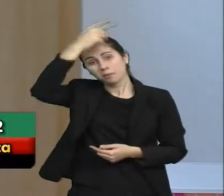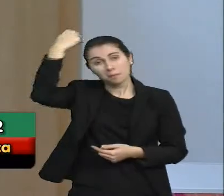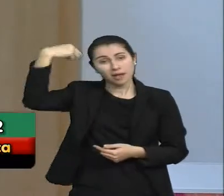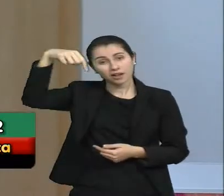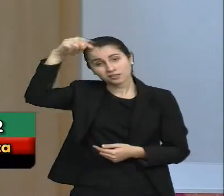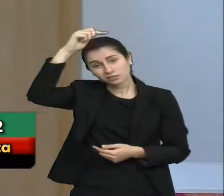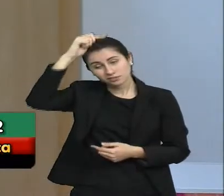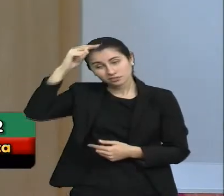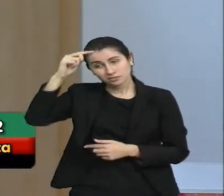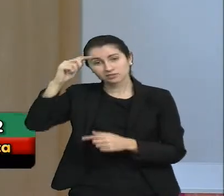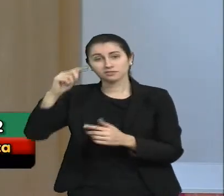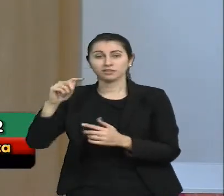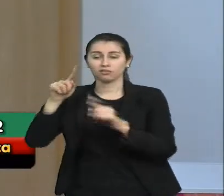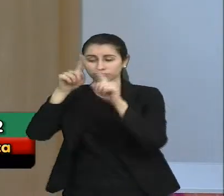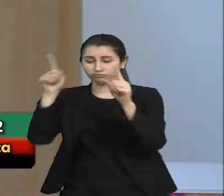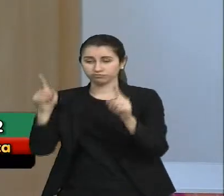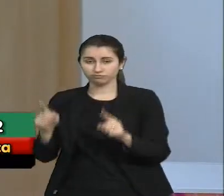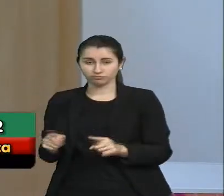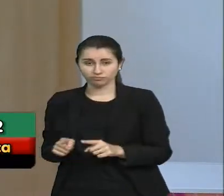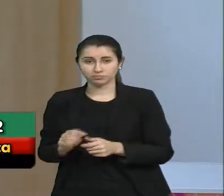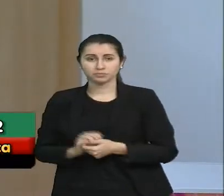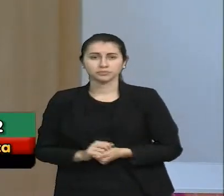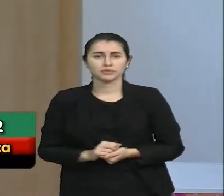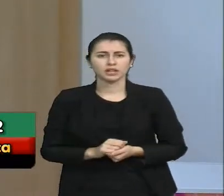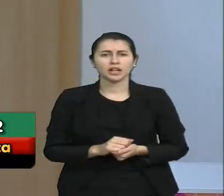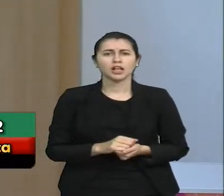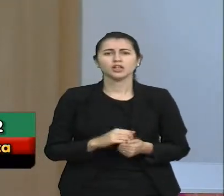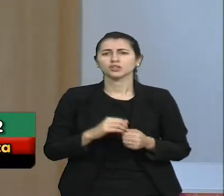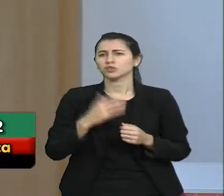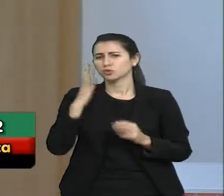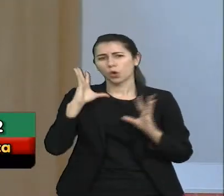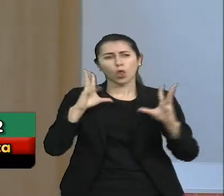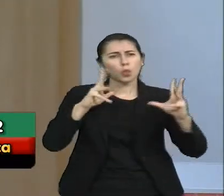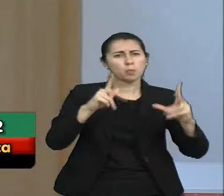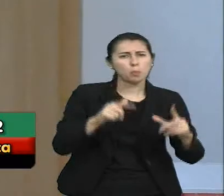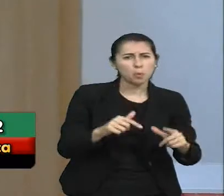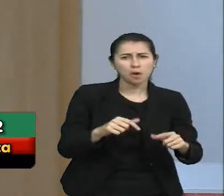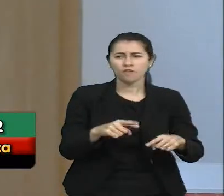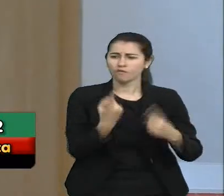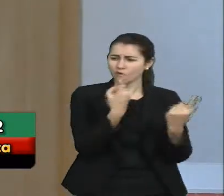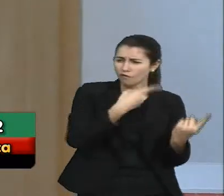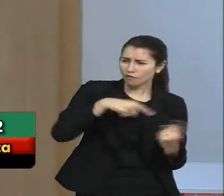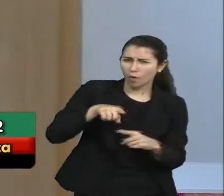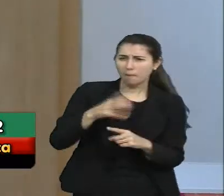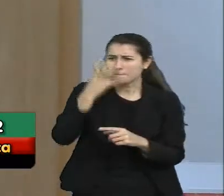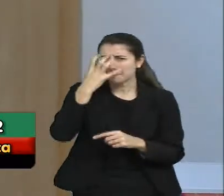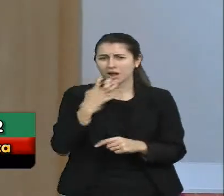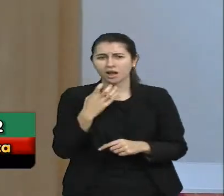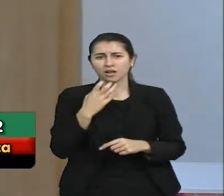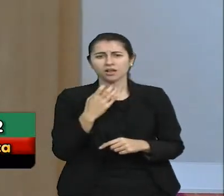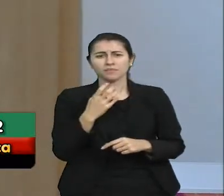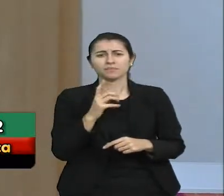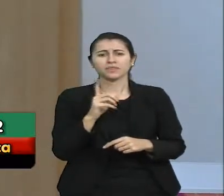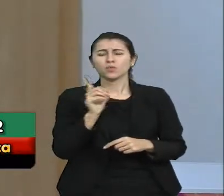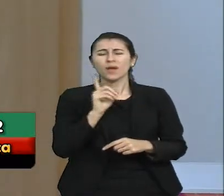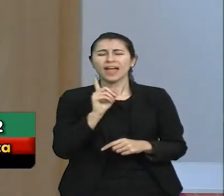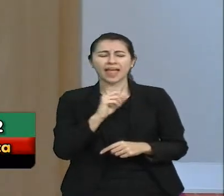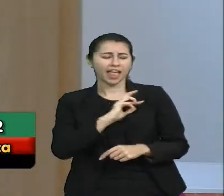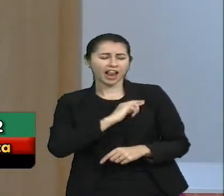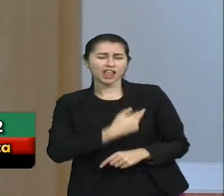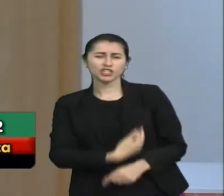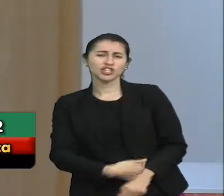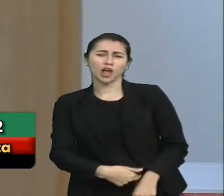todo mundo, se revoltar contra aquela pessoa, e não a religião, deixando isso muito bem claro, que